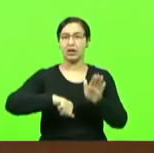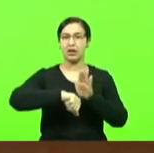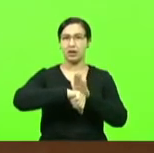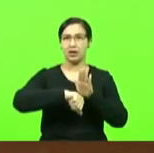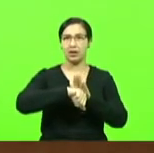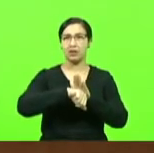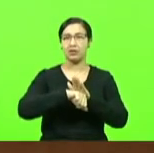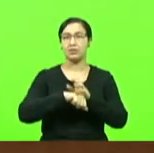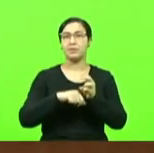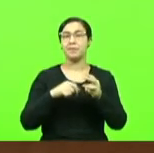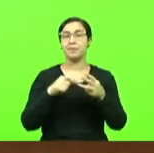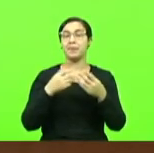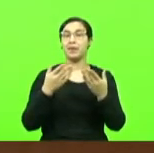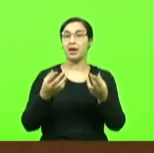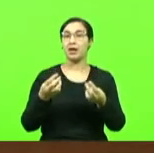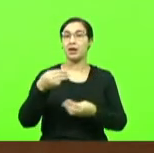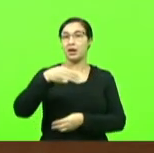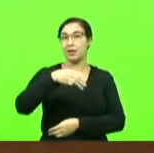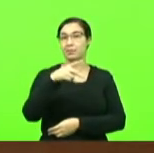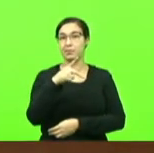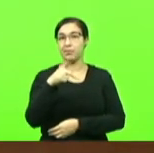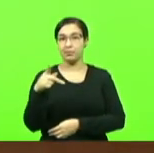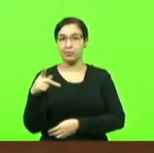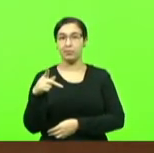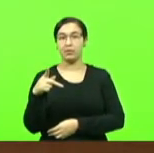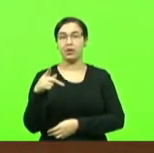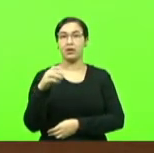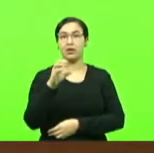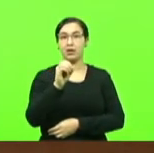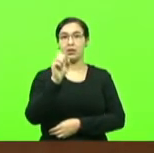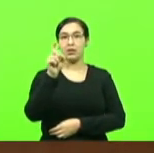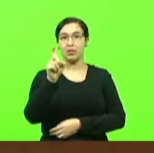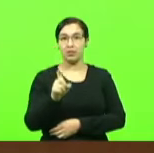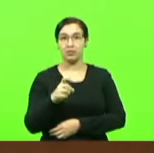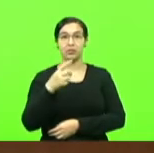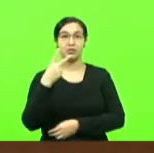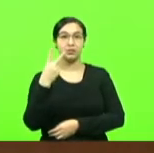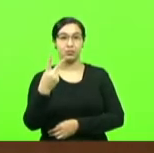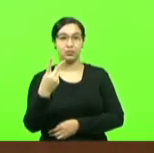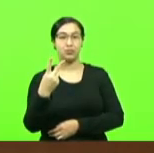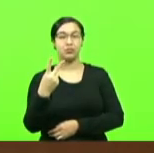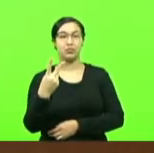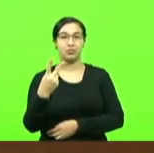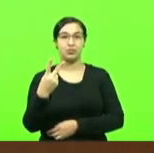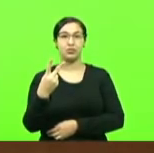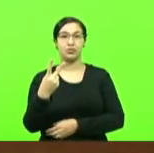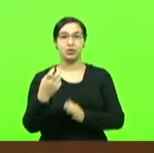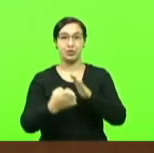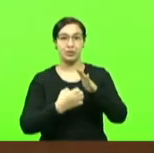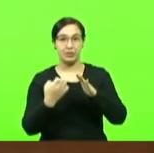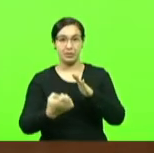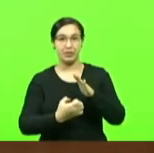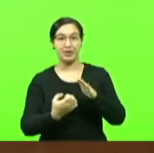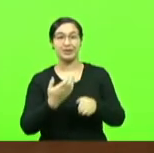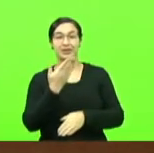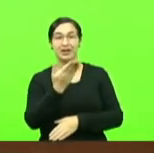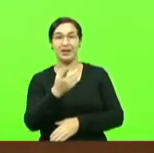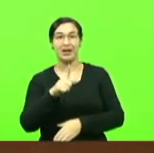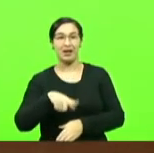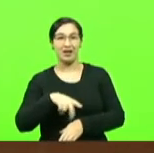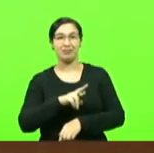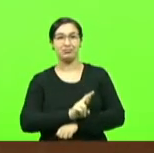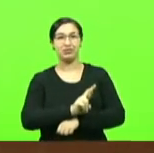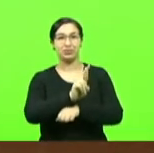Segundo o MP, a operadora Oxy 2 é a grande apontada pelo